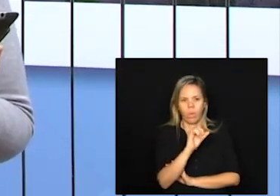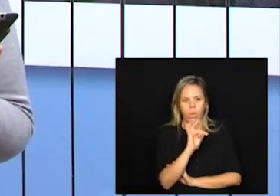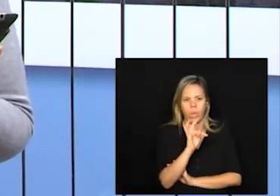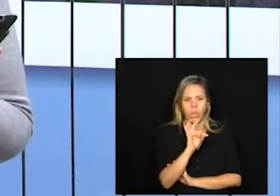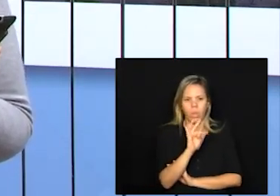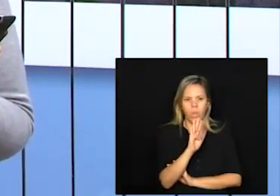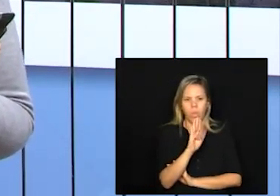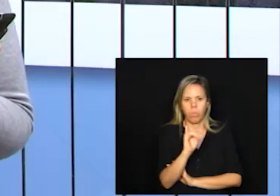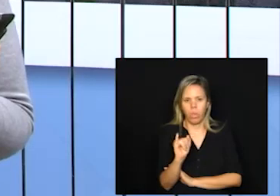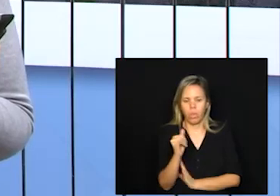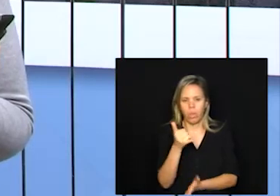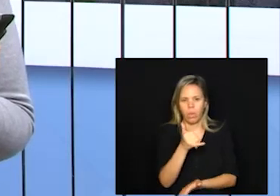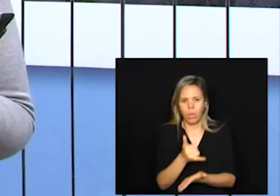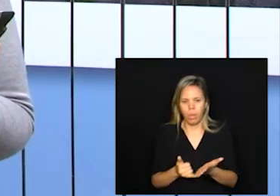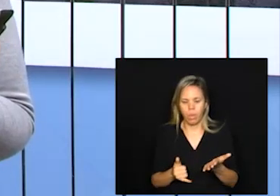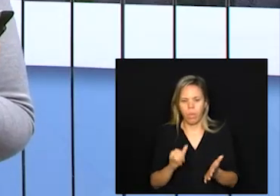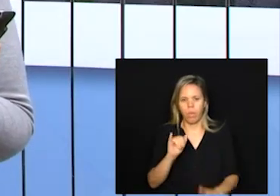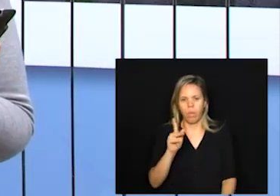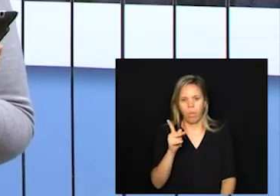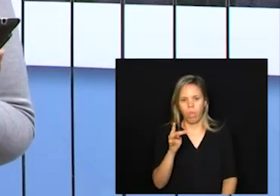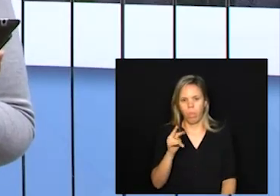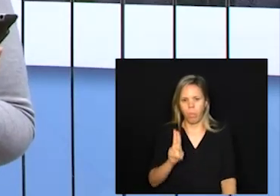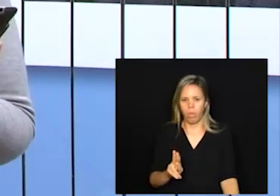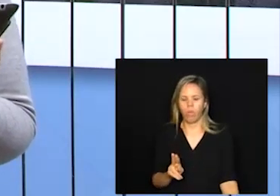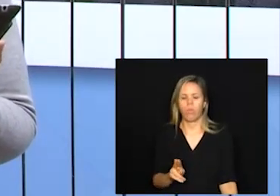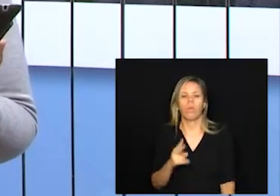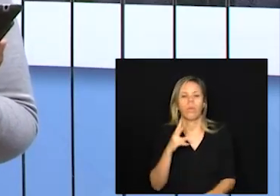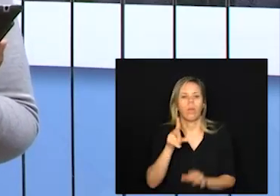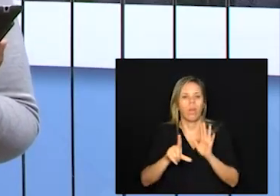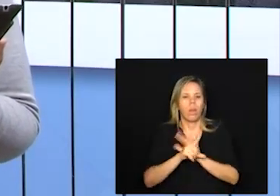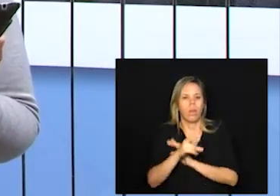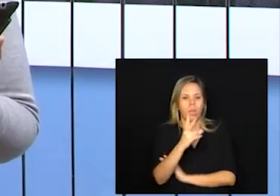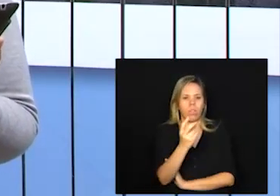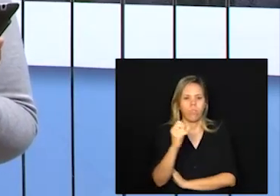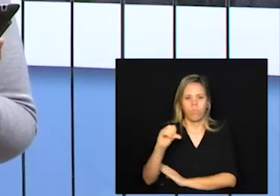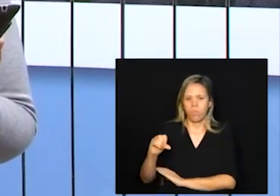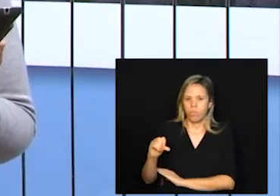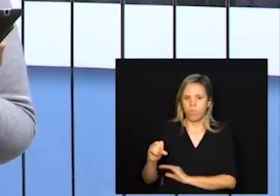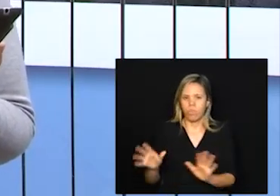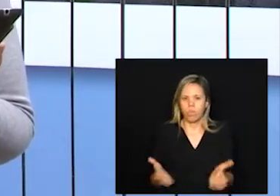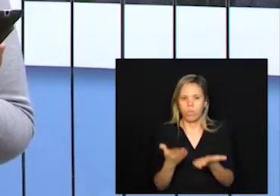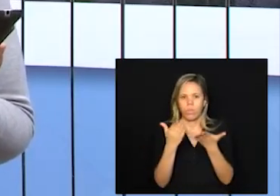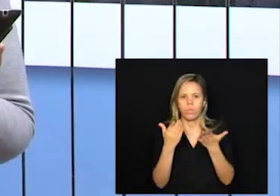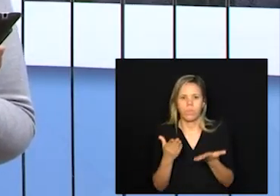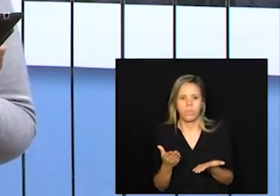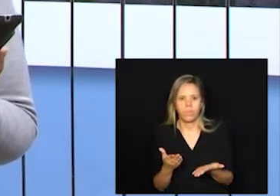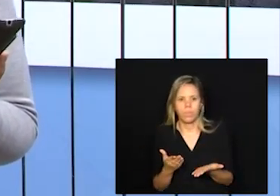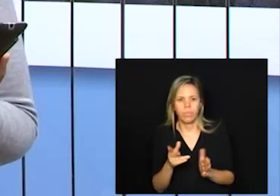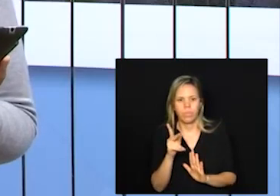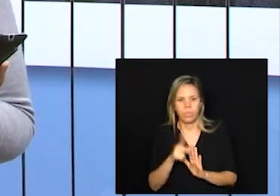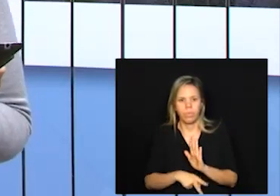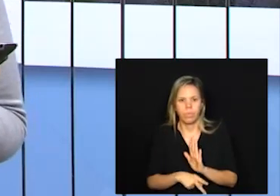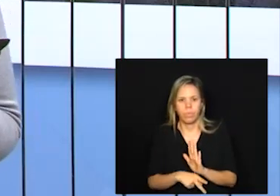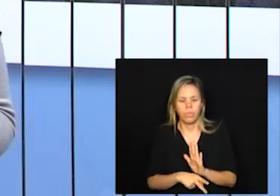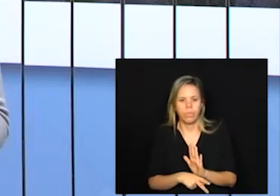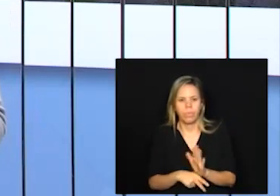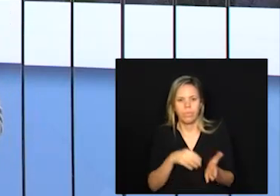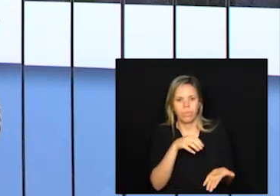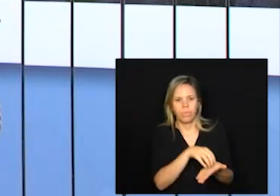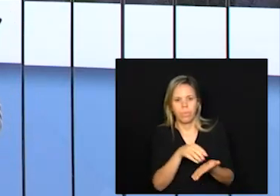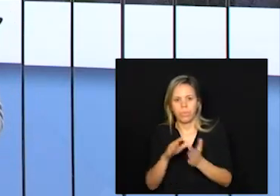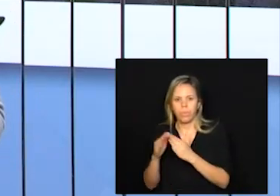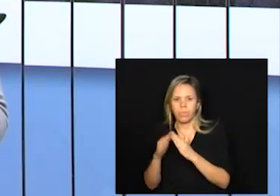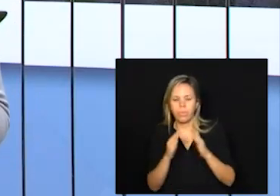a lei do IPTU e também a lei de 2009, que trata do plano de incentivos a projetos